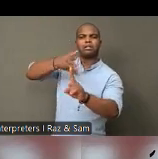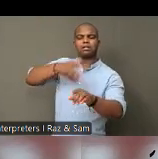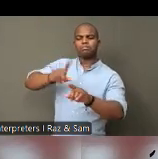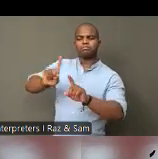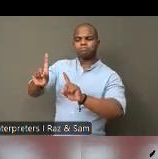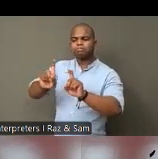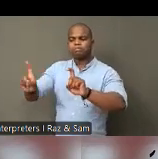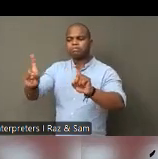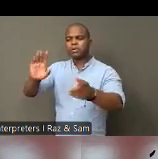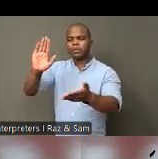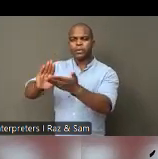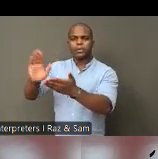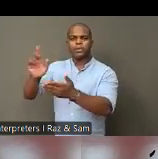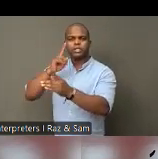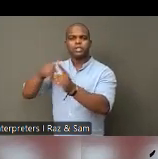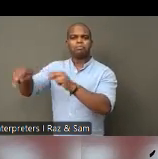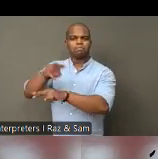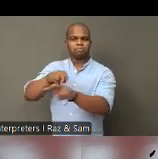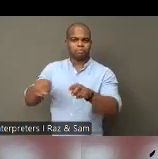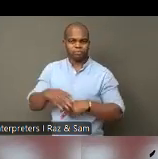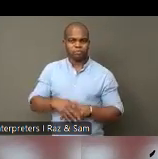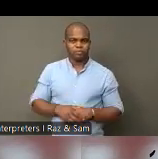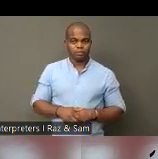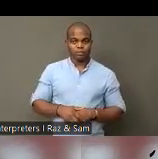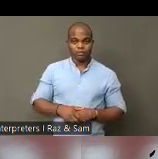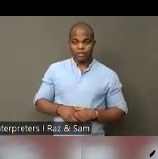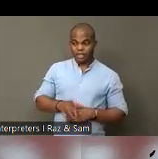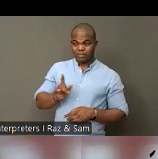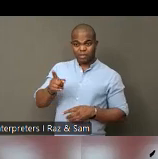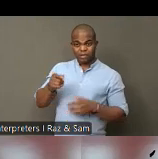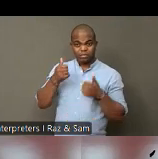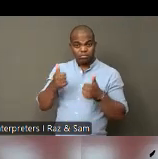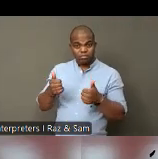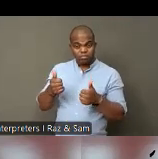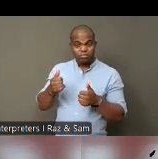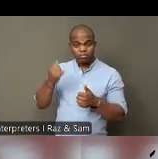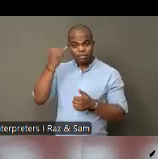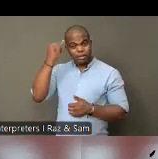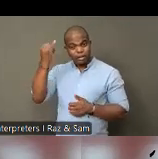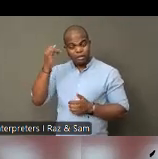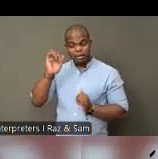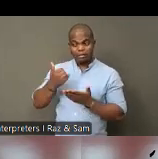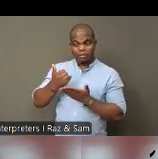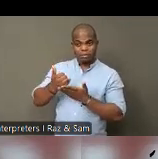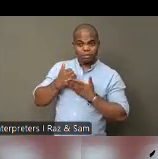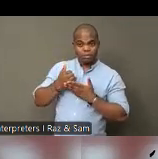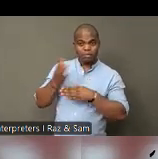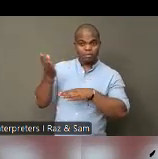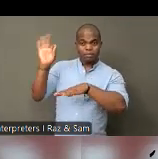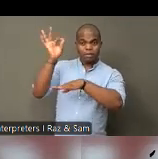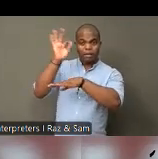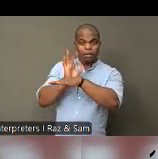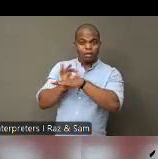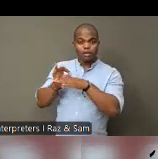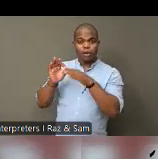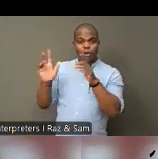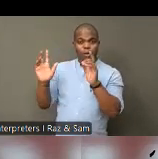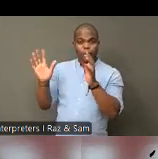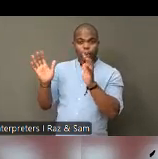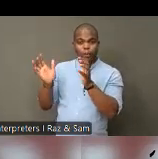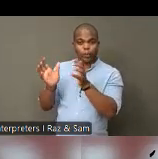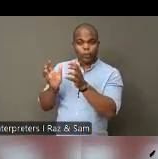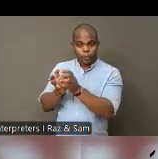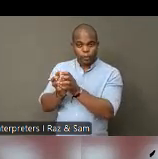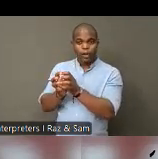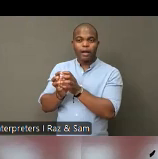podemos controlar a população de mosquitos no Guiana. Estamos a apresentar a avaliação de chagas em gestantes e